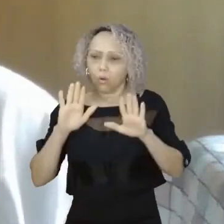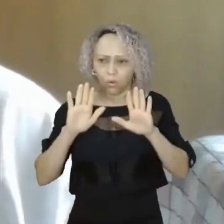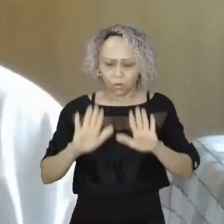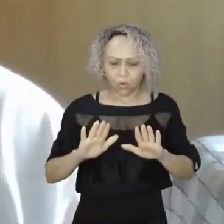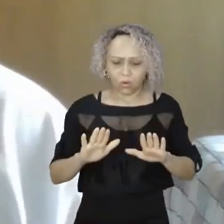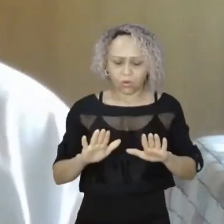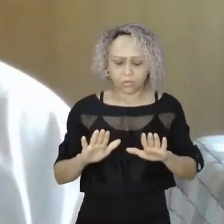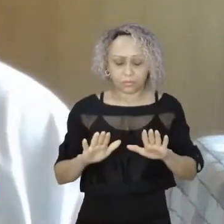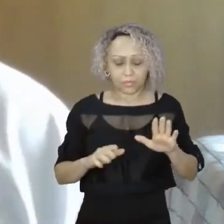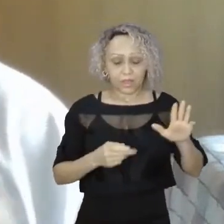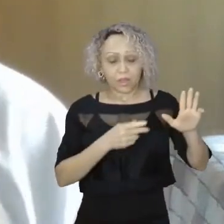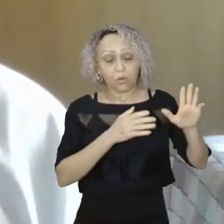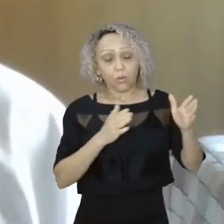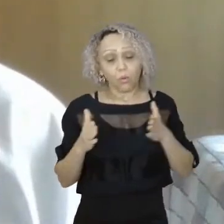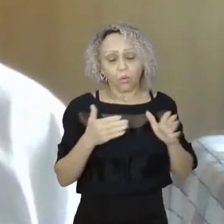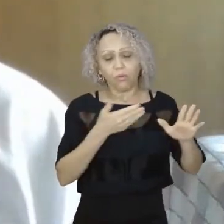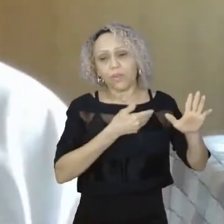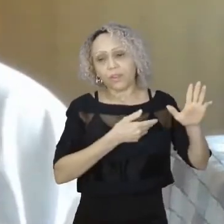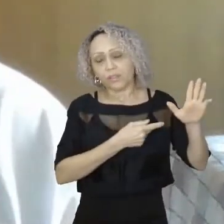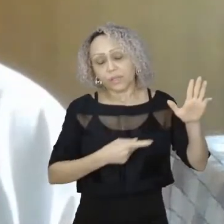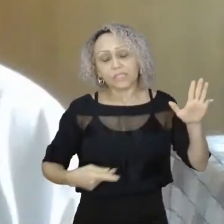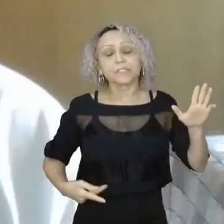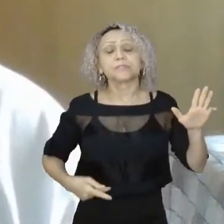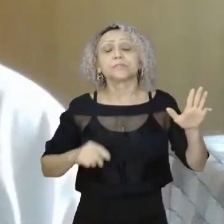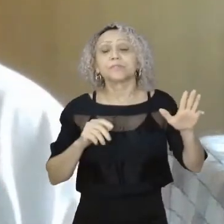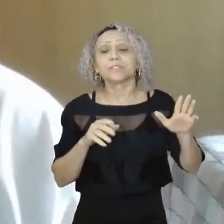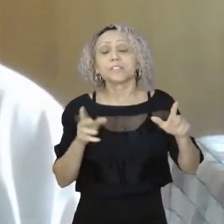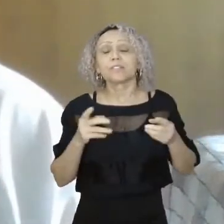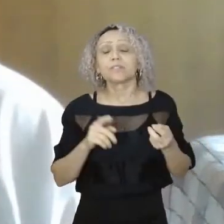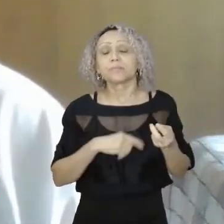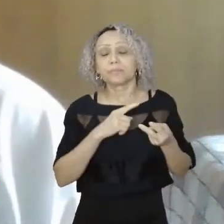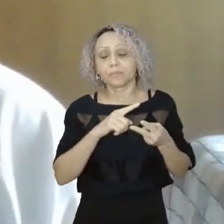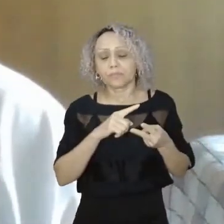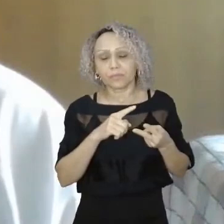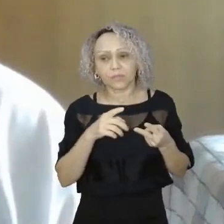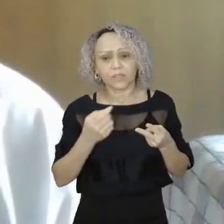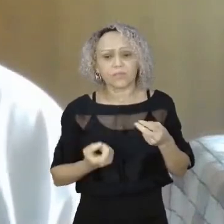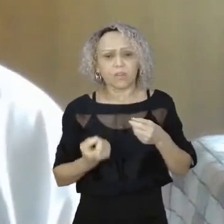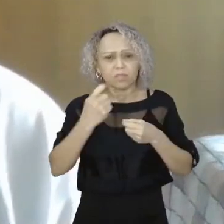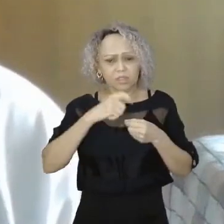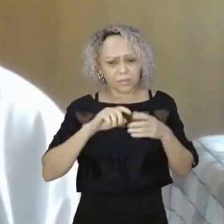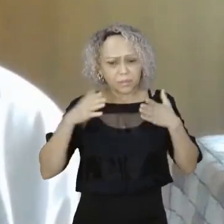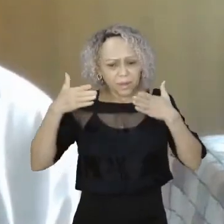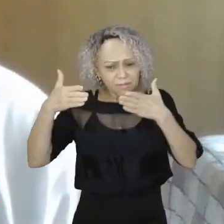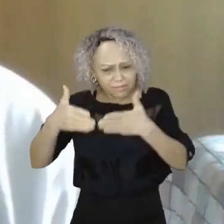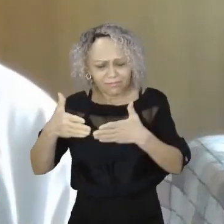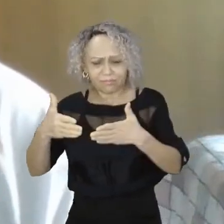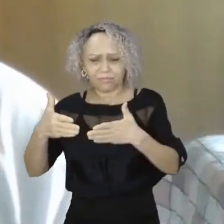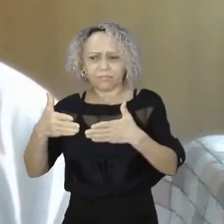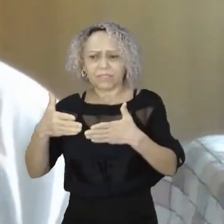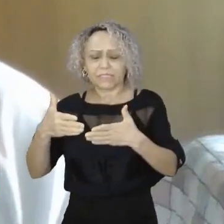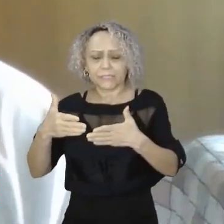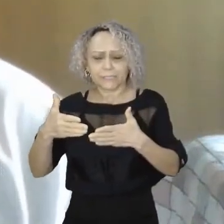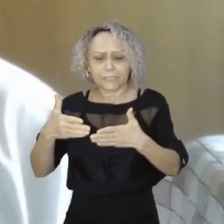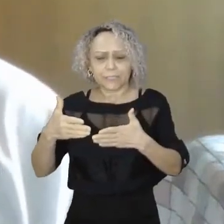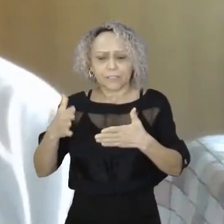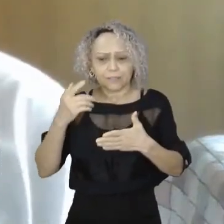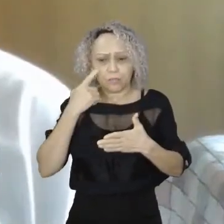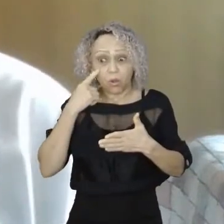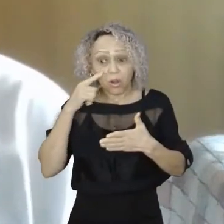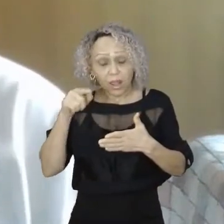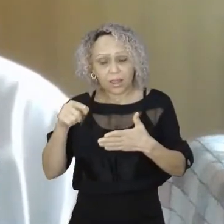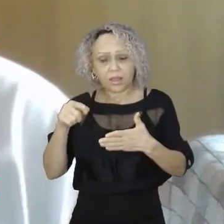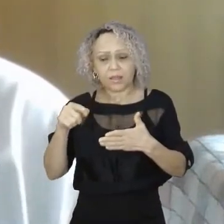questão racial, nós ressaltamos duas questões que são de fundamental importância, melhor dizendo, para